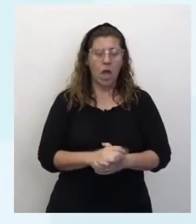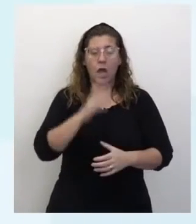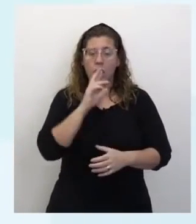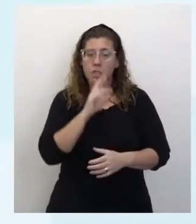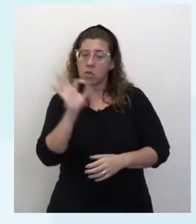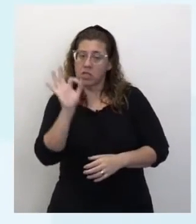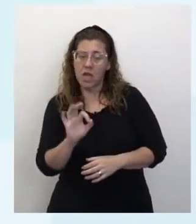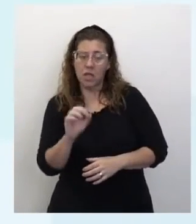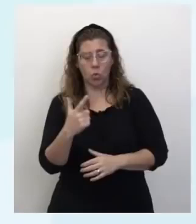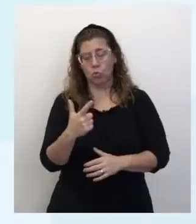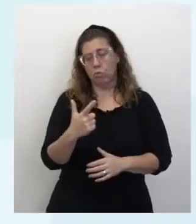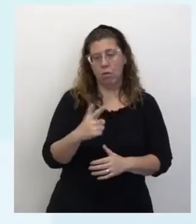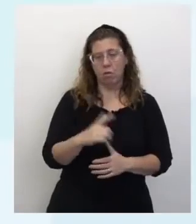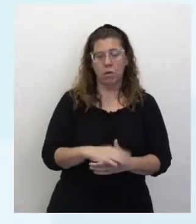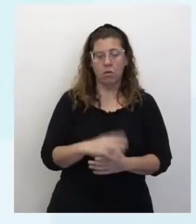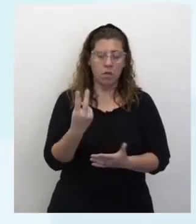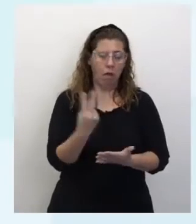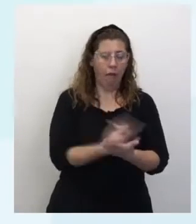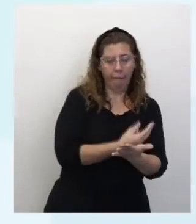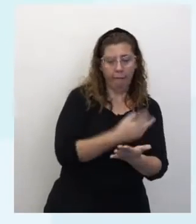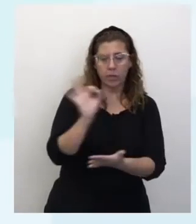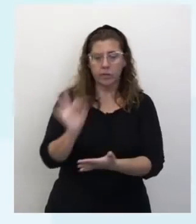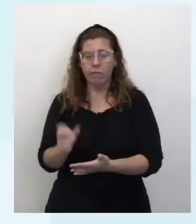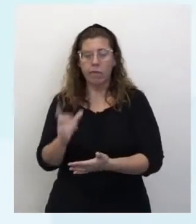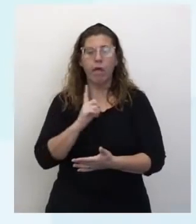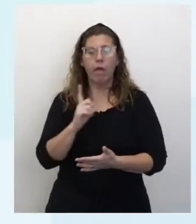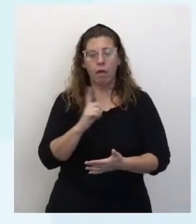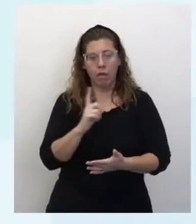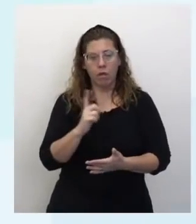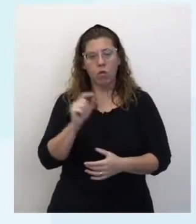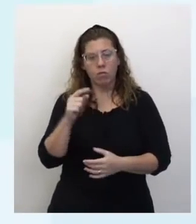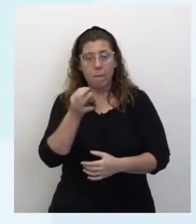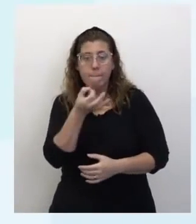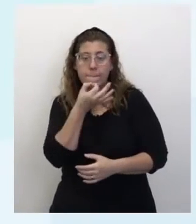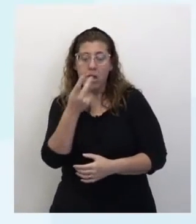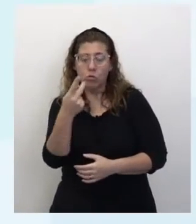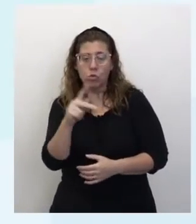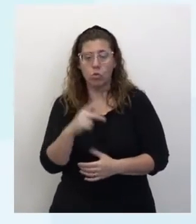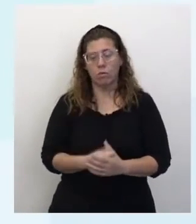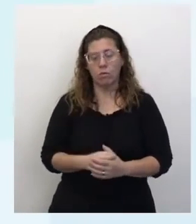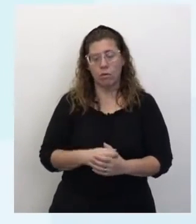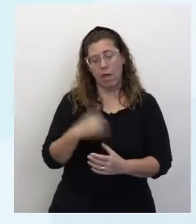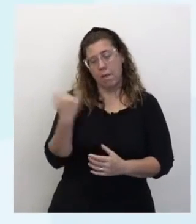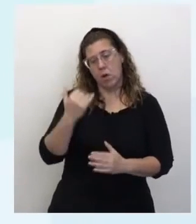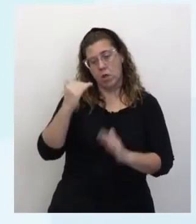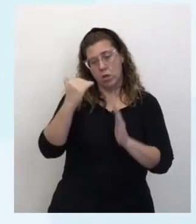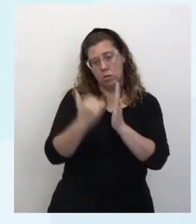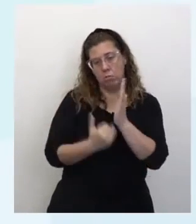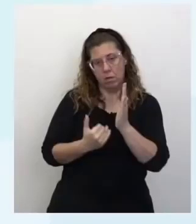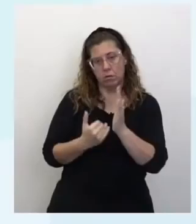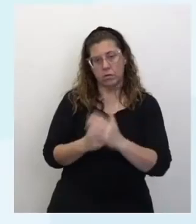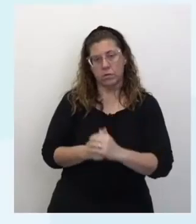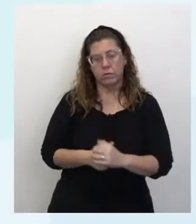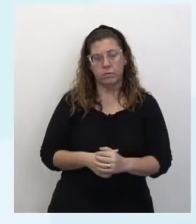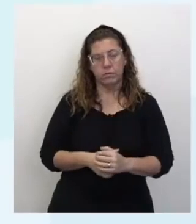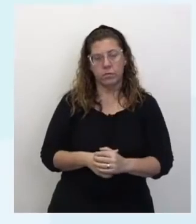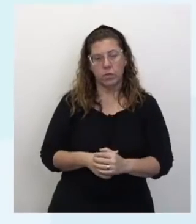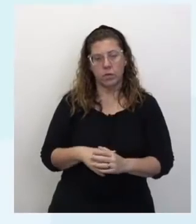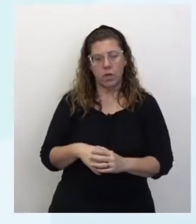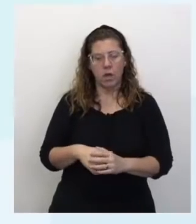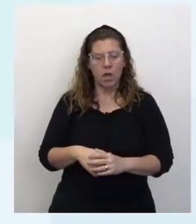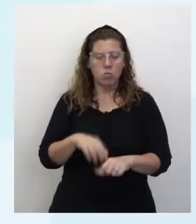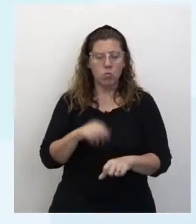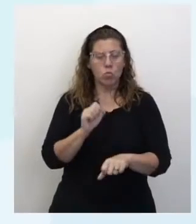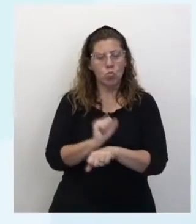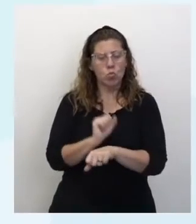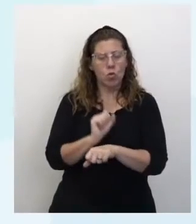certa ou errada, né? E também tem o que você acha menos importante. A gente vai ler aí para dar um tempinho para vocês irem respondendo